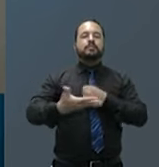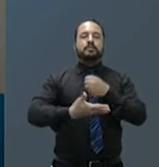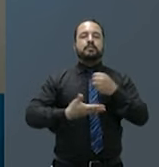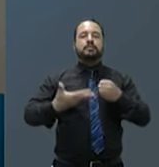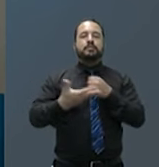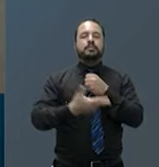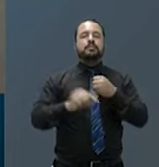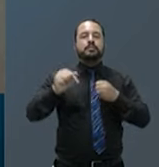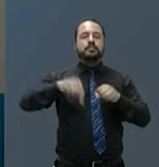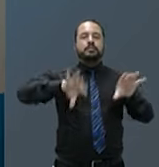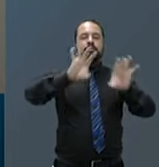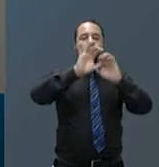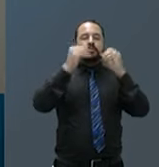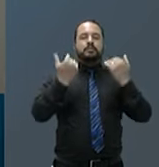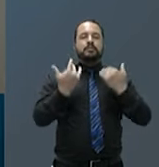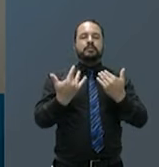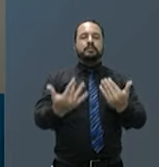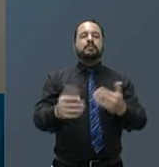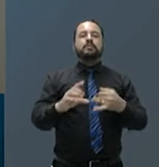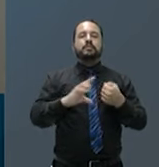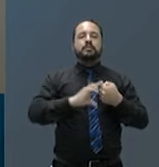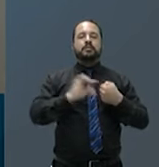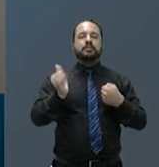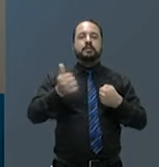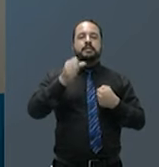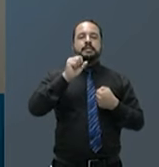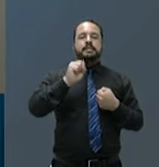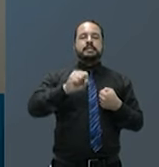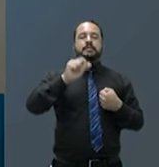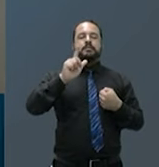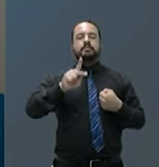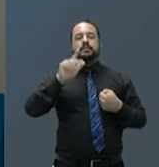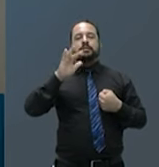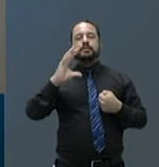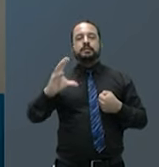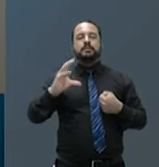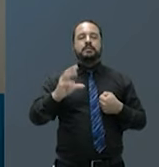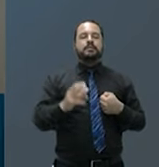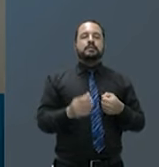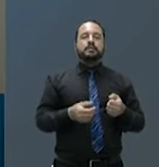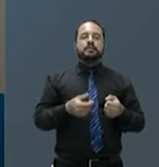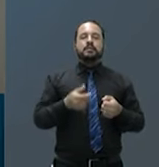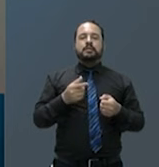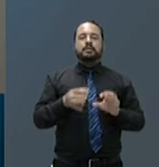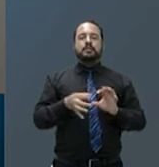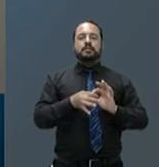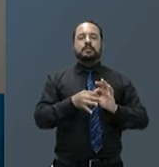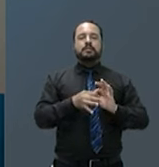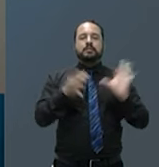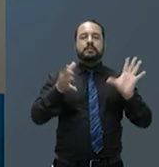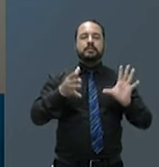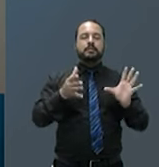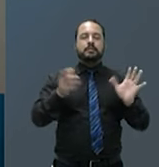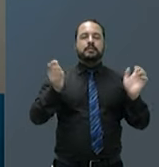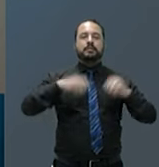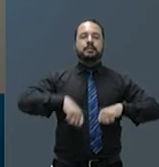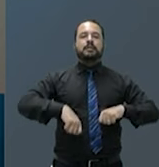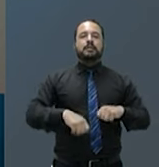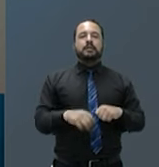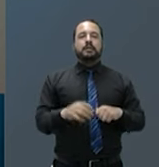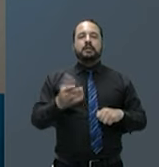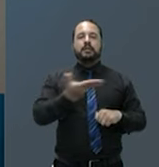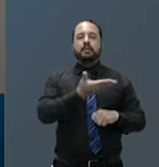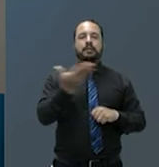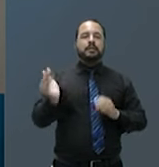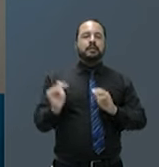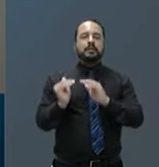colegialidade. O artigo 1021 do CPC prevê a possibilidade de interposição do agravo interno de decisão monocrática proferida